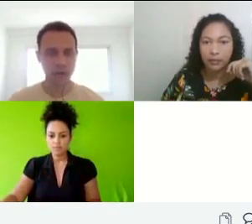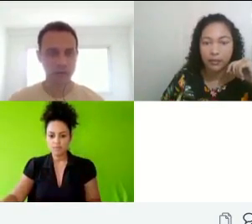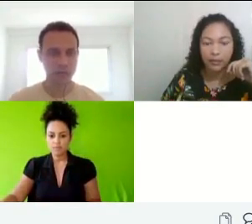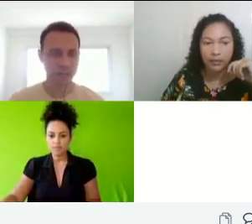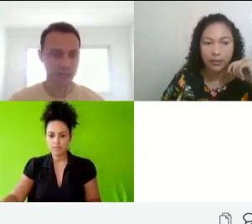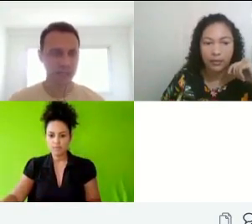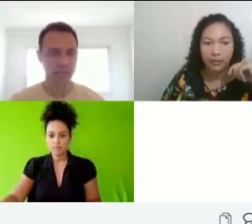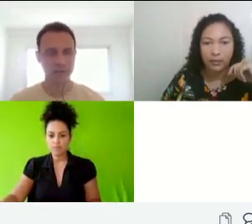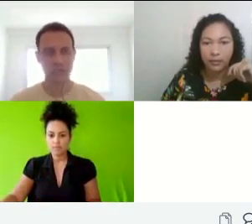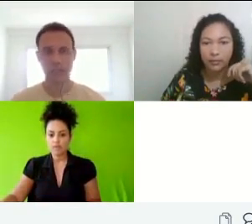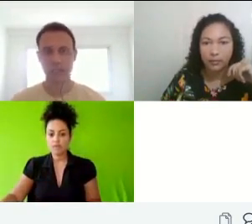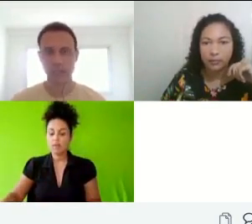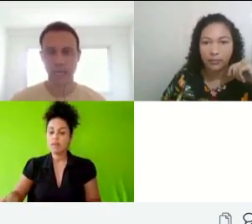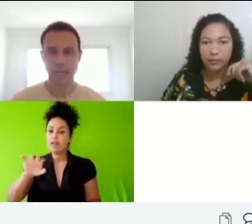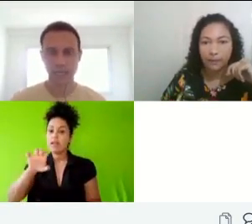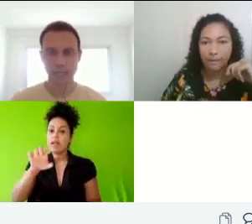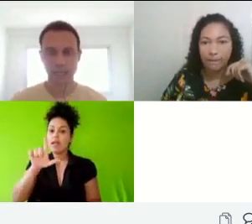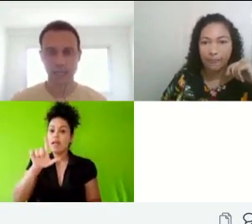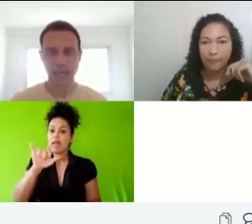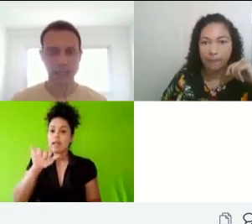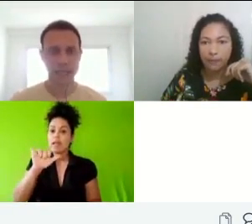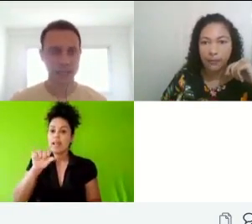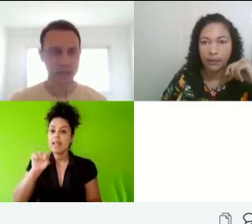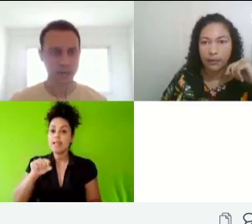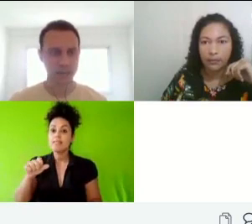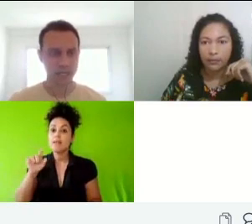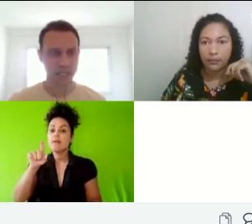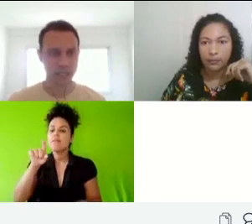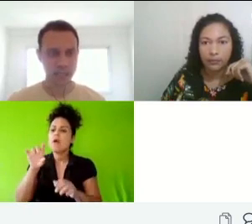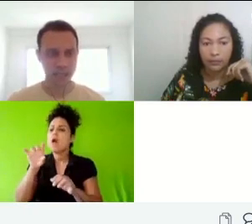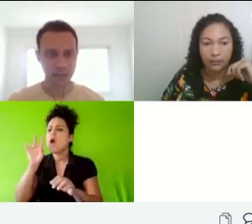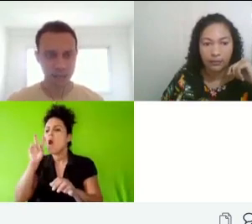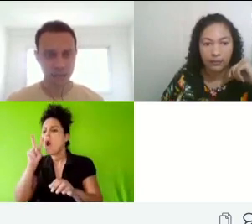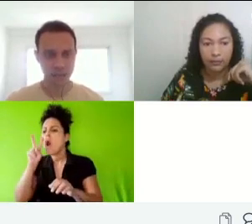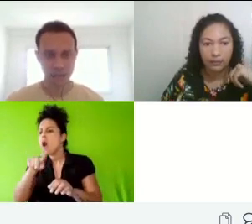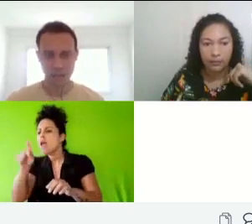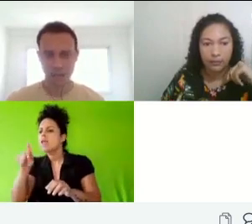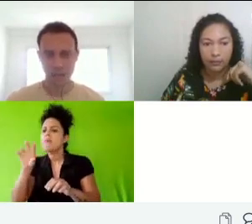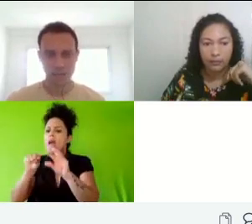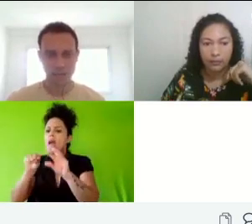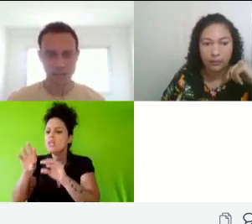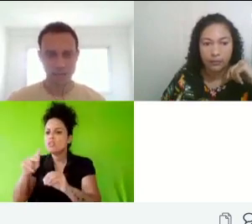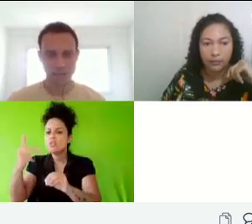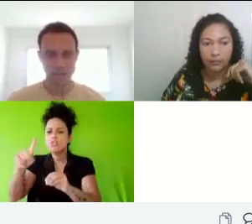no seu áudio. Se precisar, você sai da sala e entra novamente, tá?